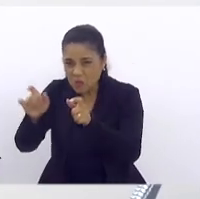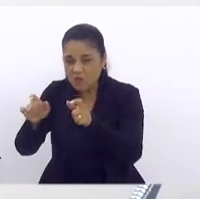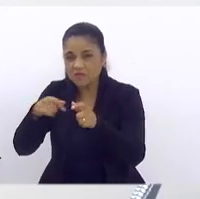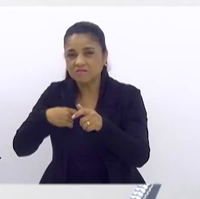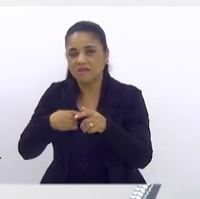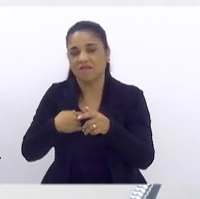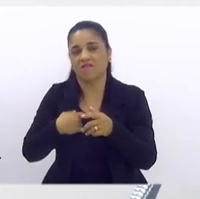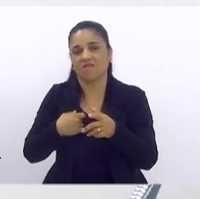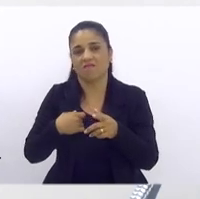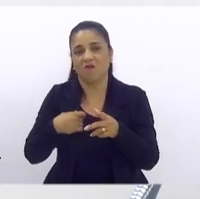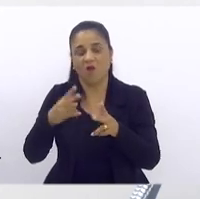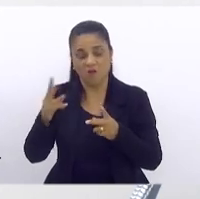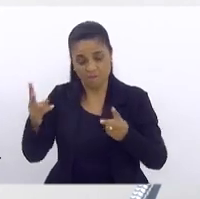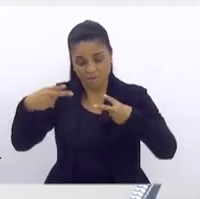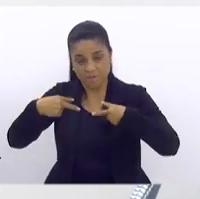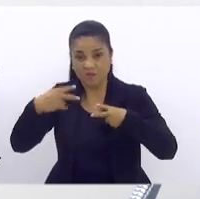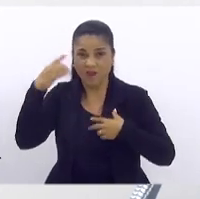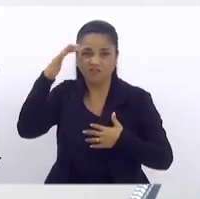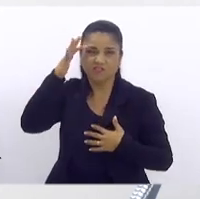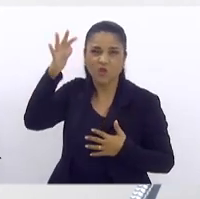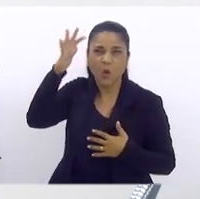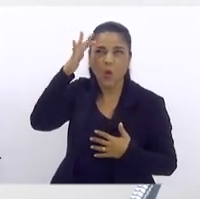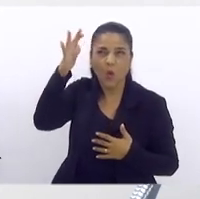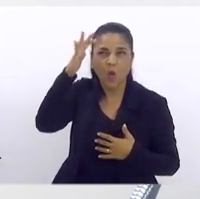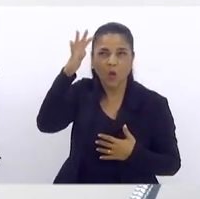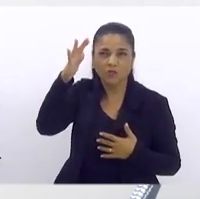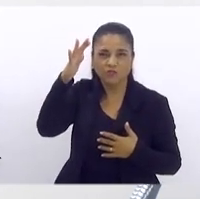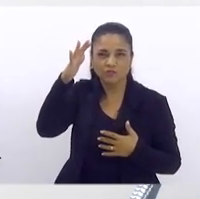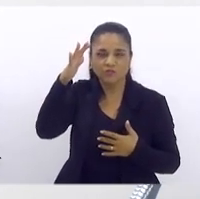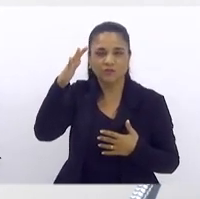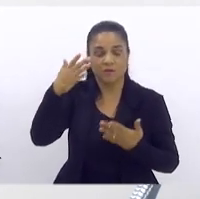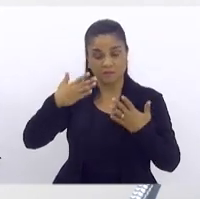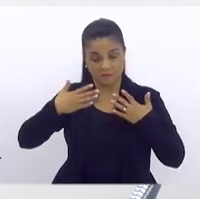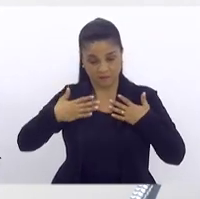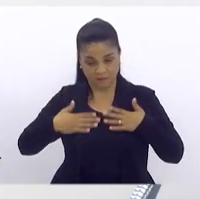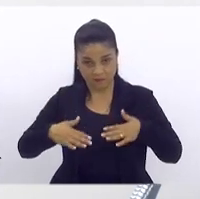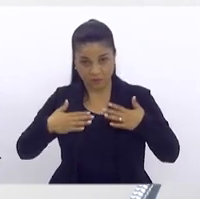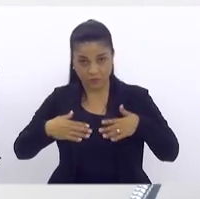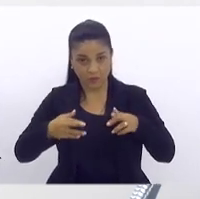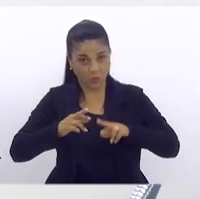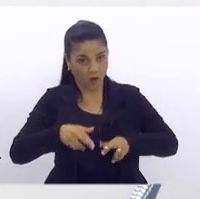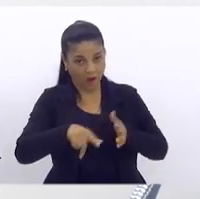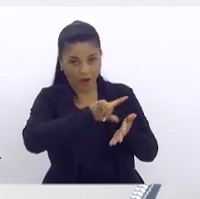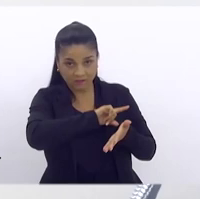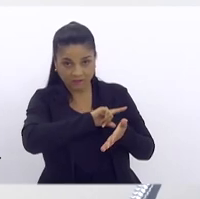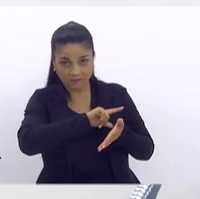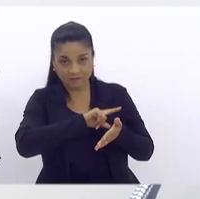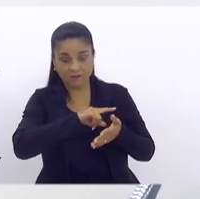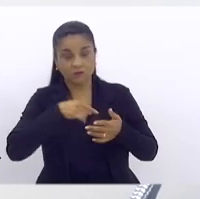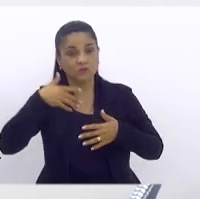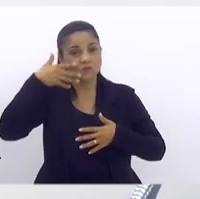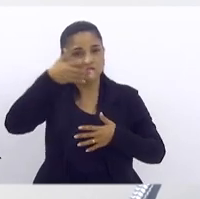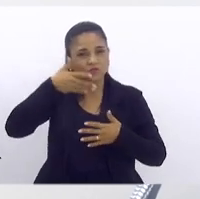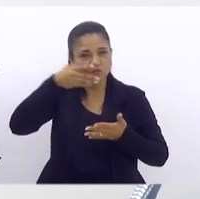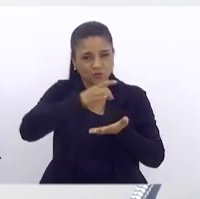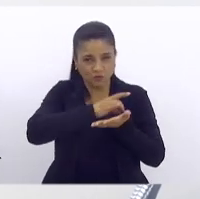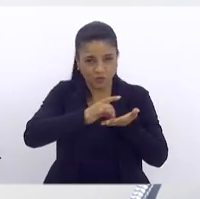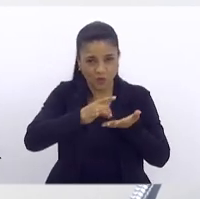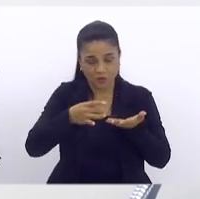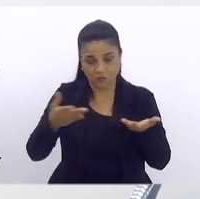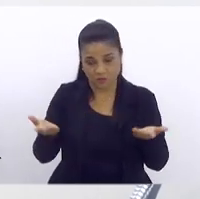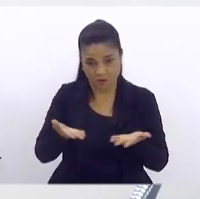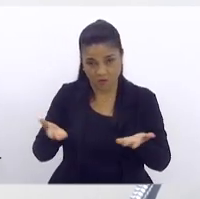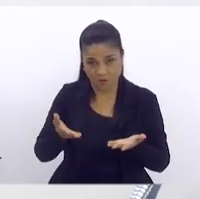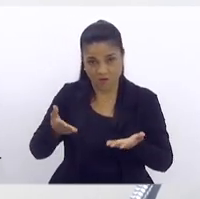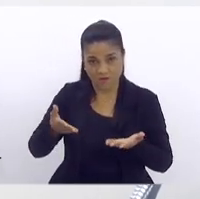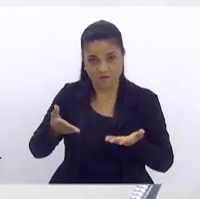ideológico, uma coisa que é para ser tranquila e centro ali para todos. Então, pelo discurso que foi feito agora,